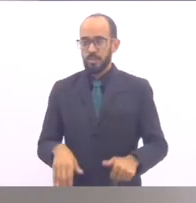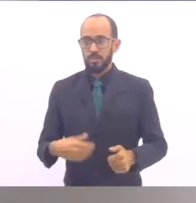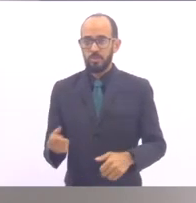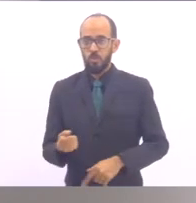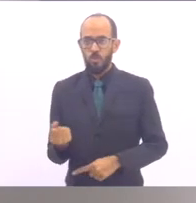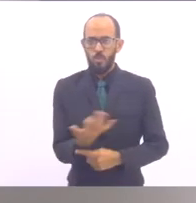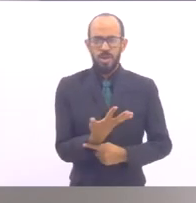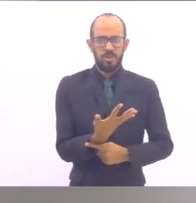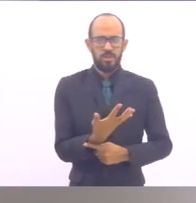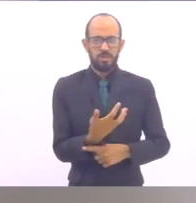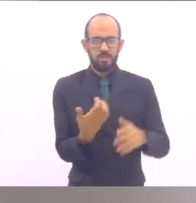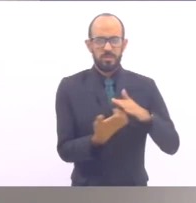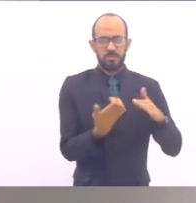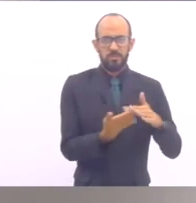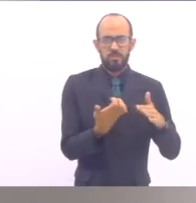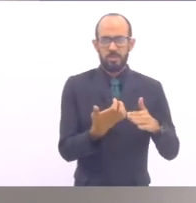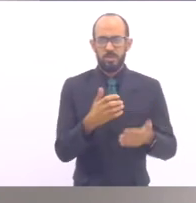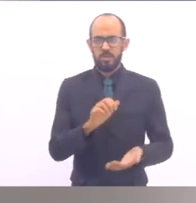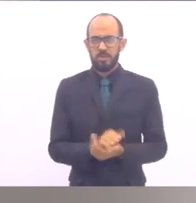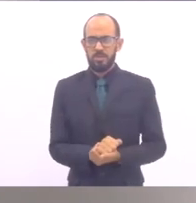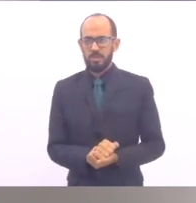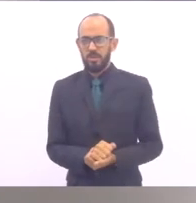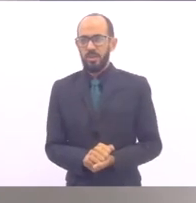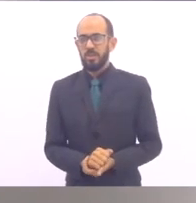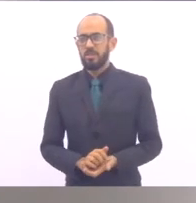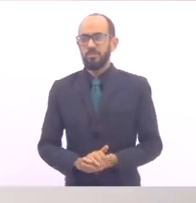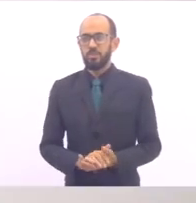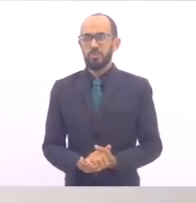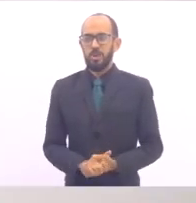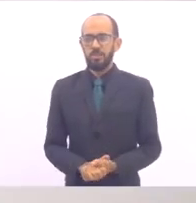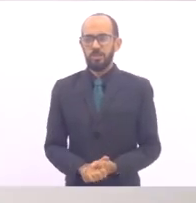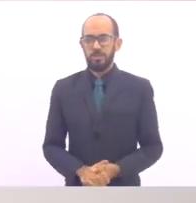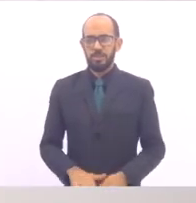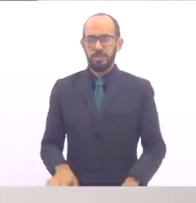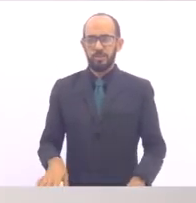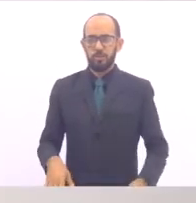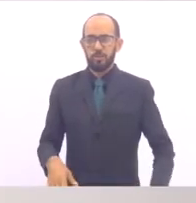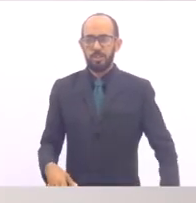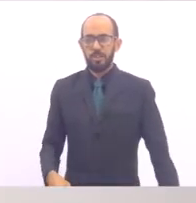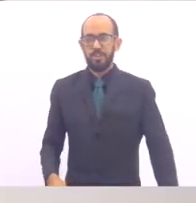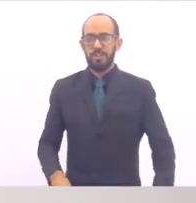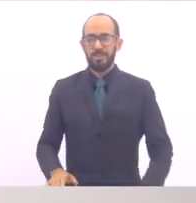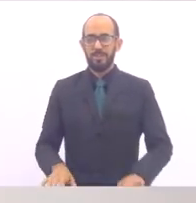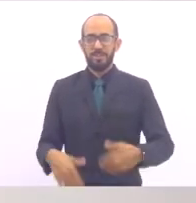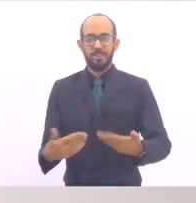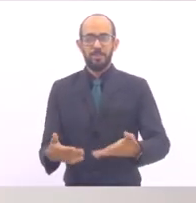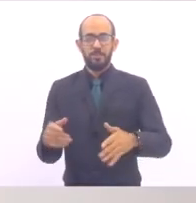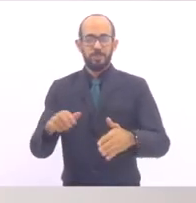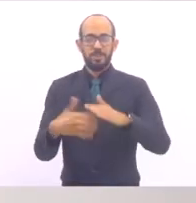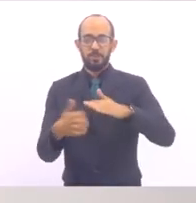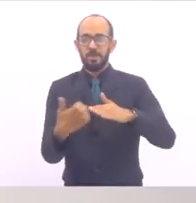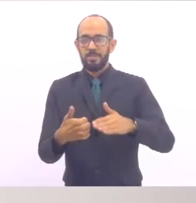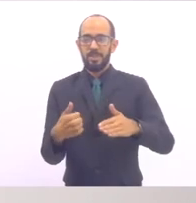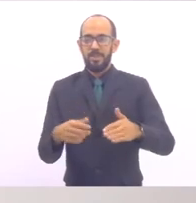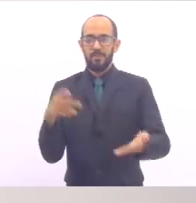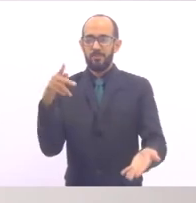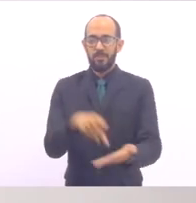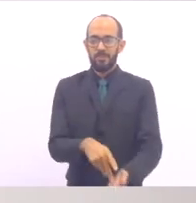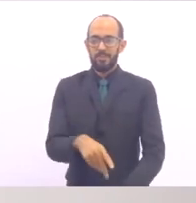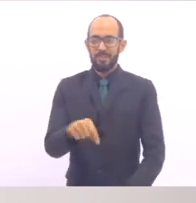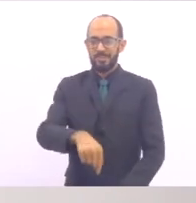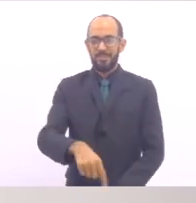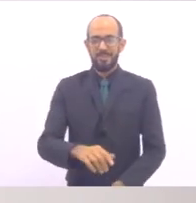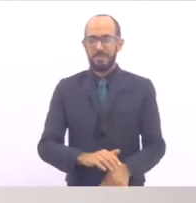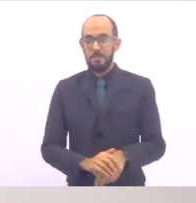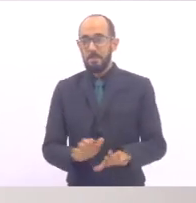mil, 100 mil, 10 mil? Porque não são empresas só no Rio de Janeiro, são empresas que comercializam aqui. Né? Então, eu estou